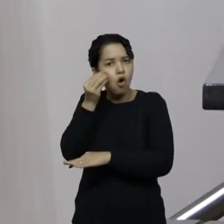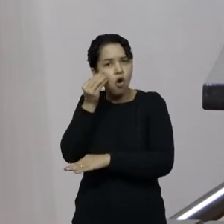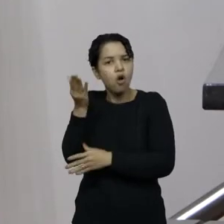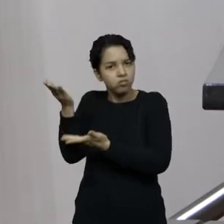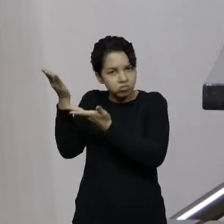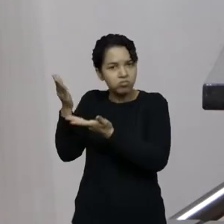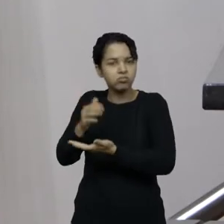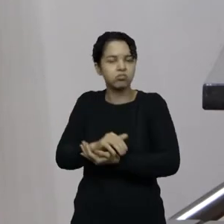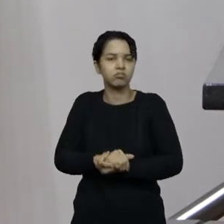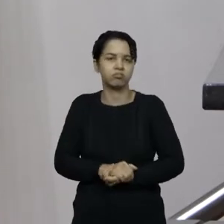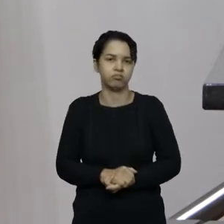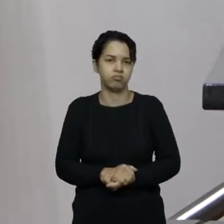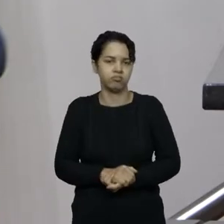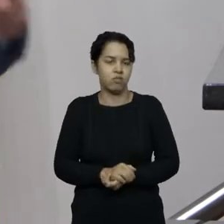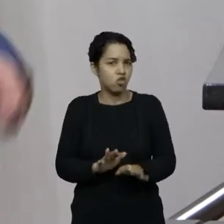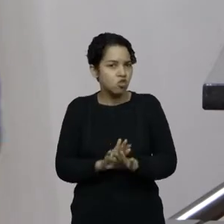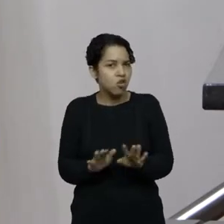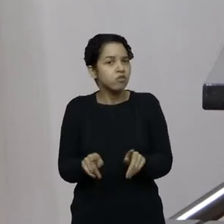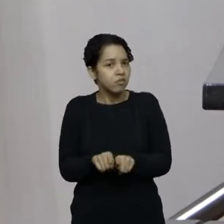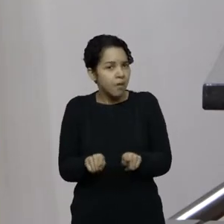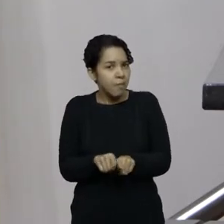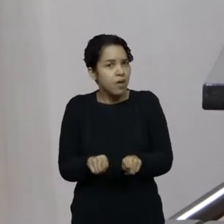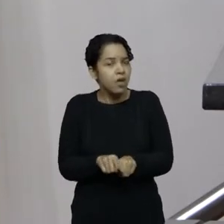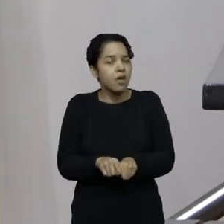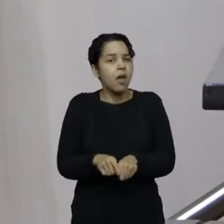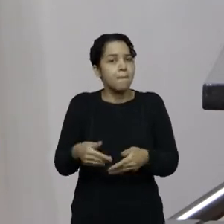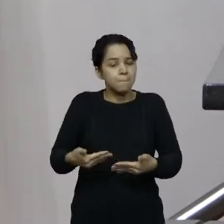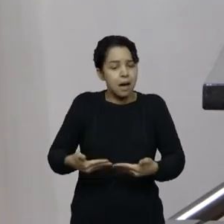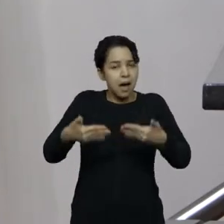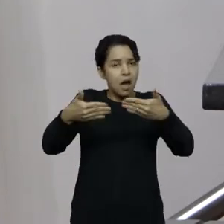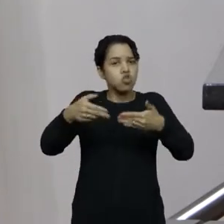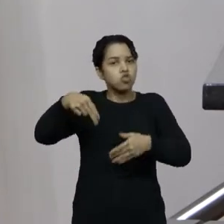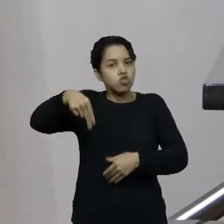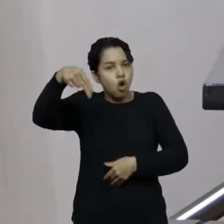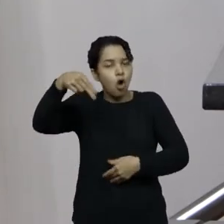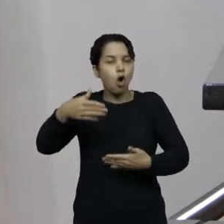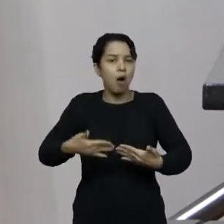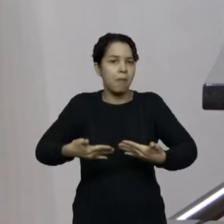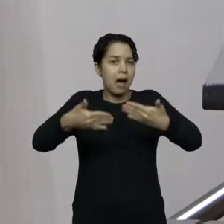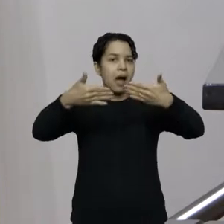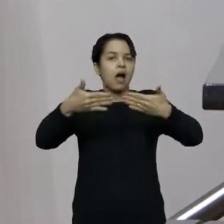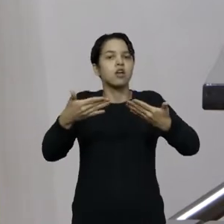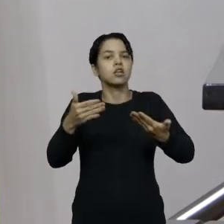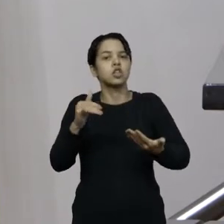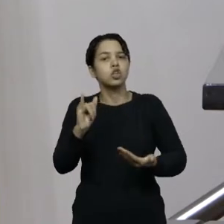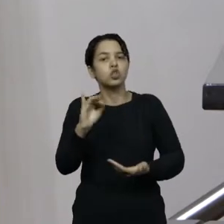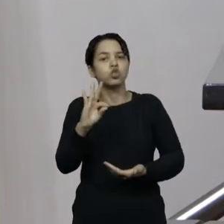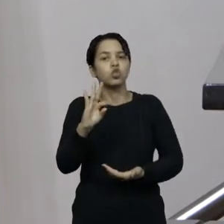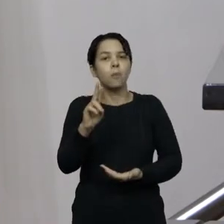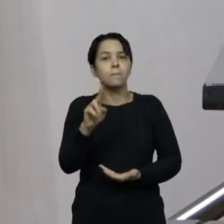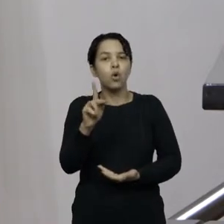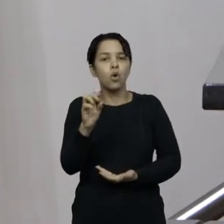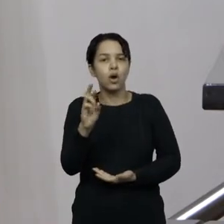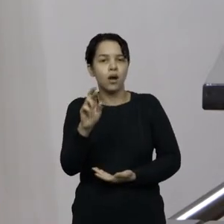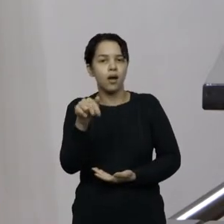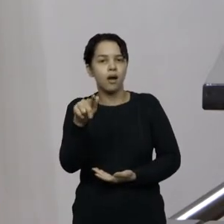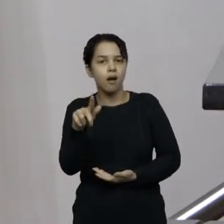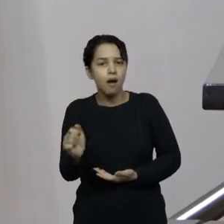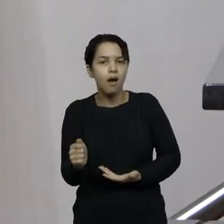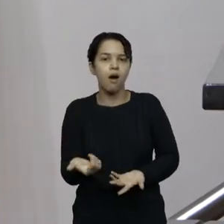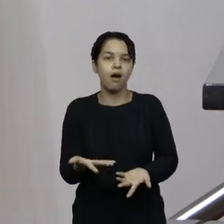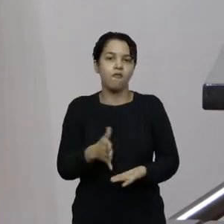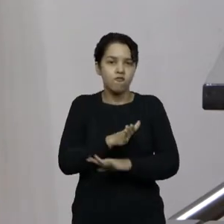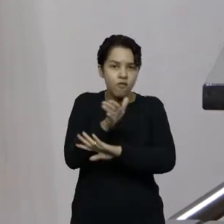e não só isso conhecer barragem Norte a barragem de Ituporanga a conhecer a